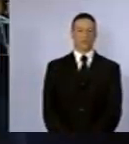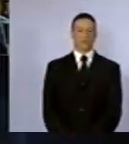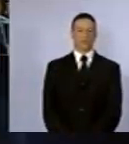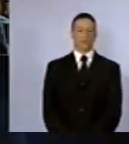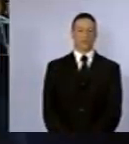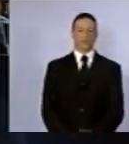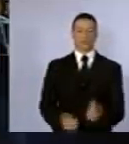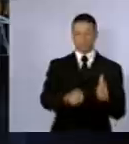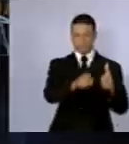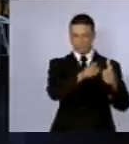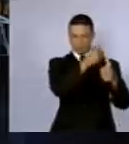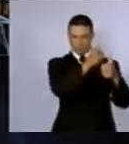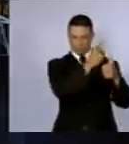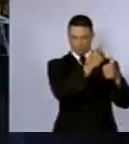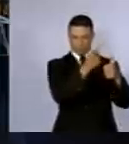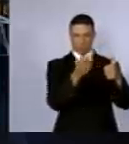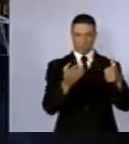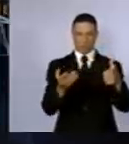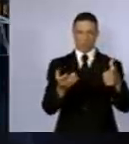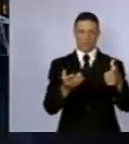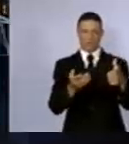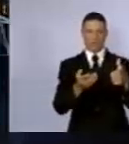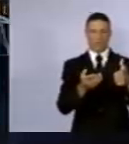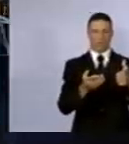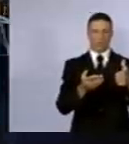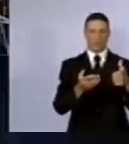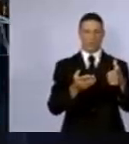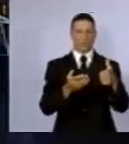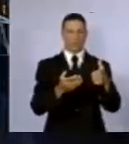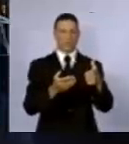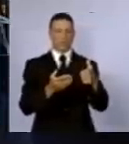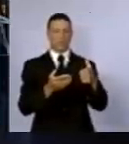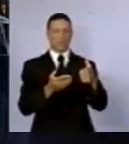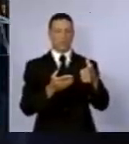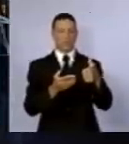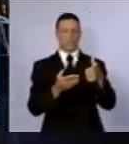Em primeiro lugar, a gente gostaria, antes de iniciar efetivamente